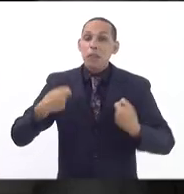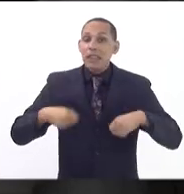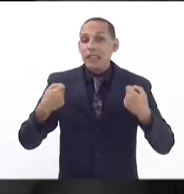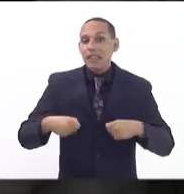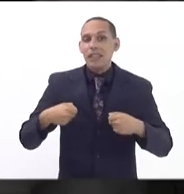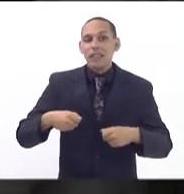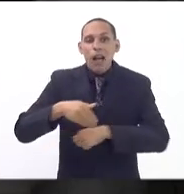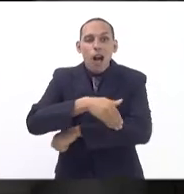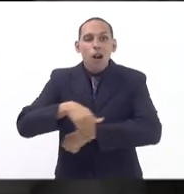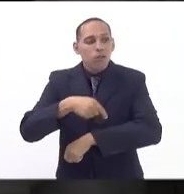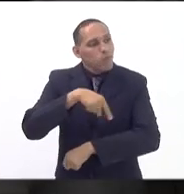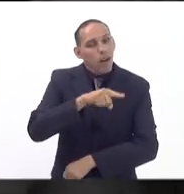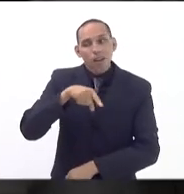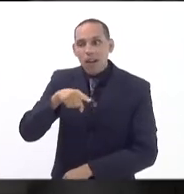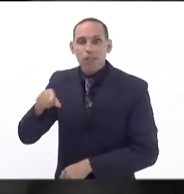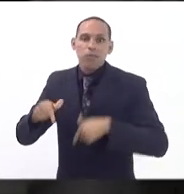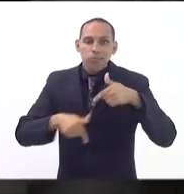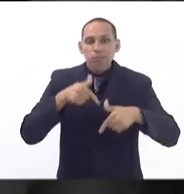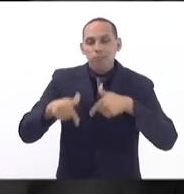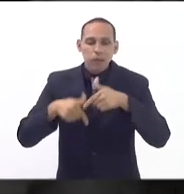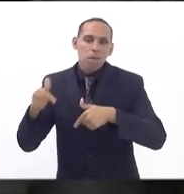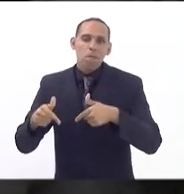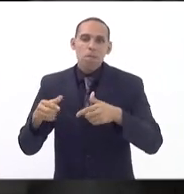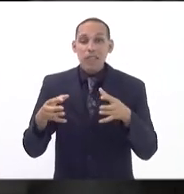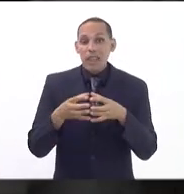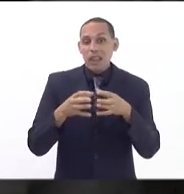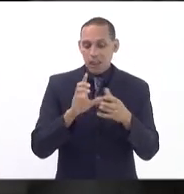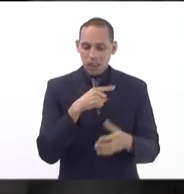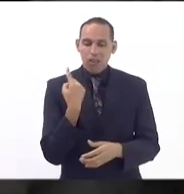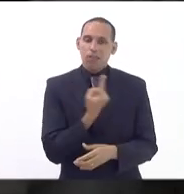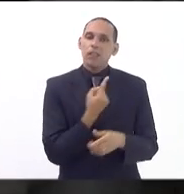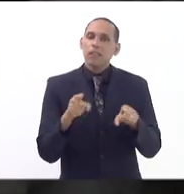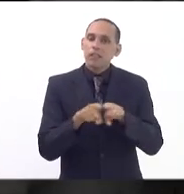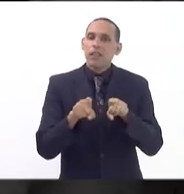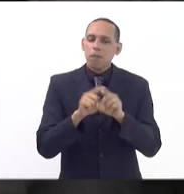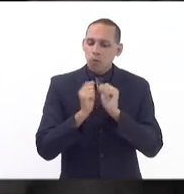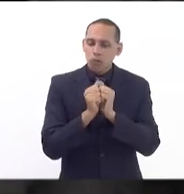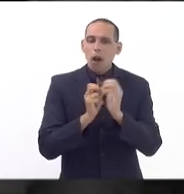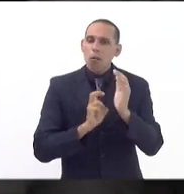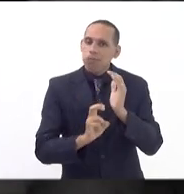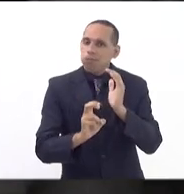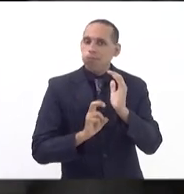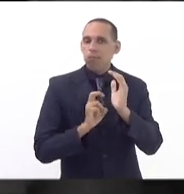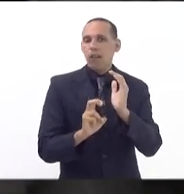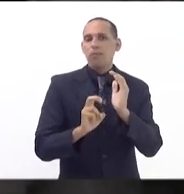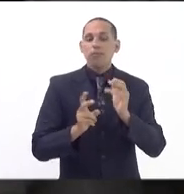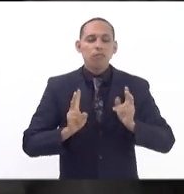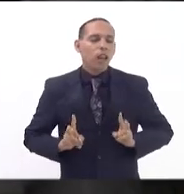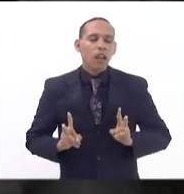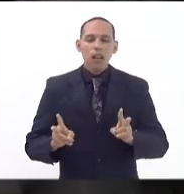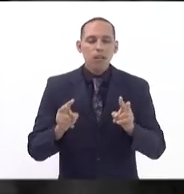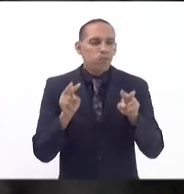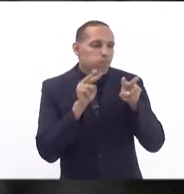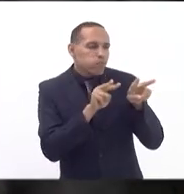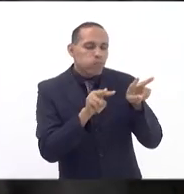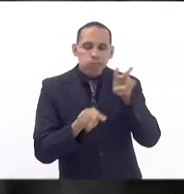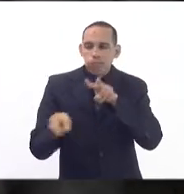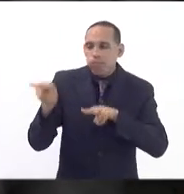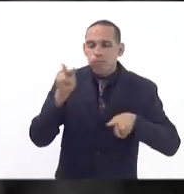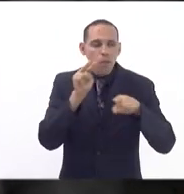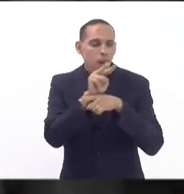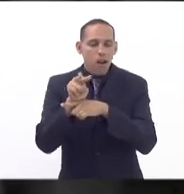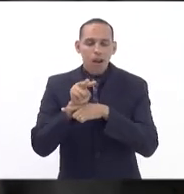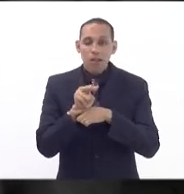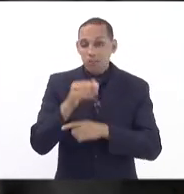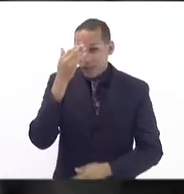e uma boa parte da nossa equipe dentre os quais eu me incluo está sempre na rua observando que tá acontecendo